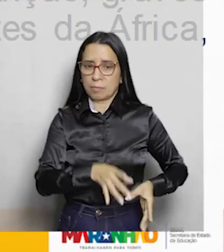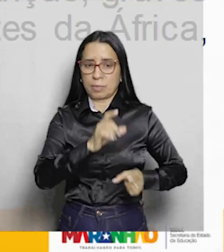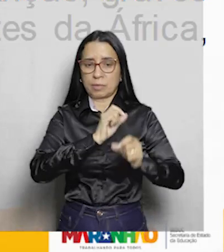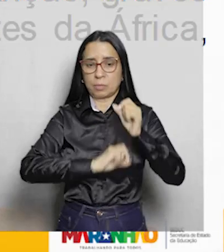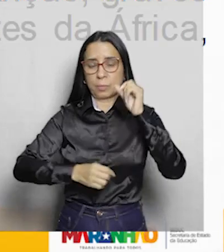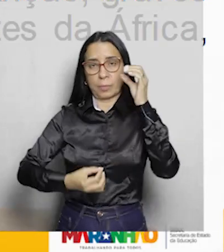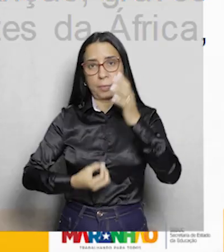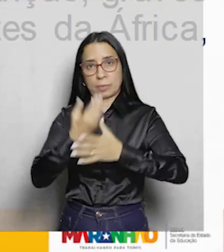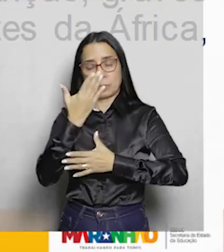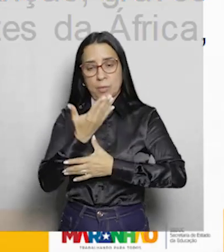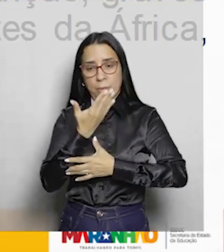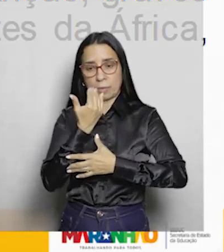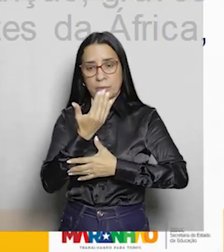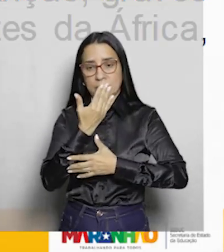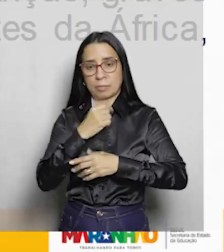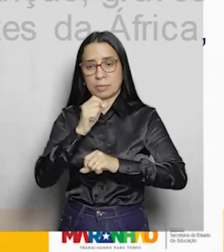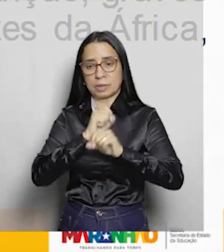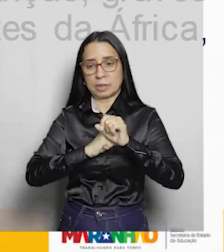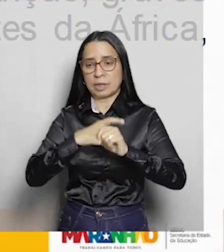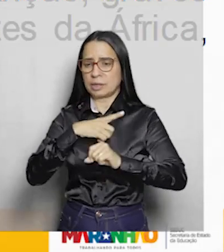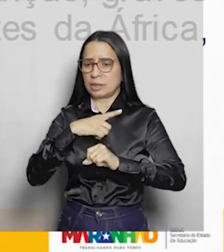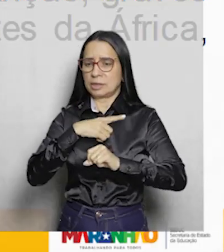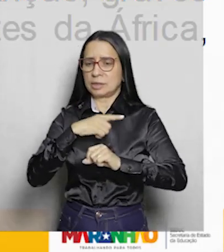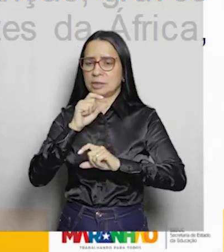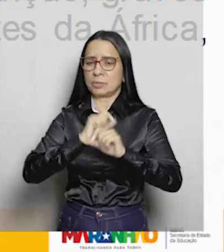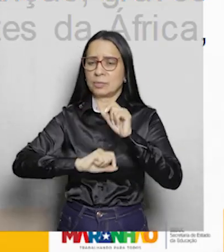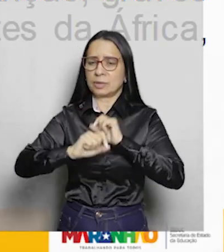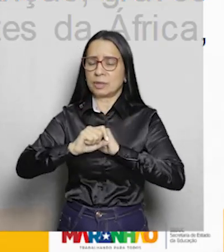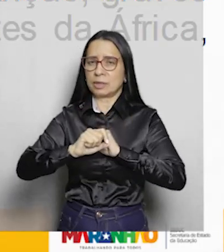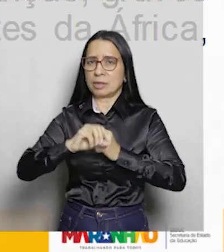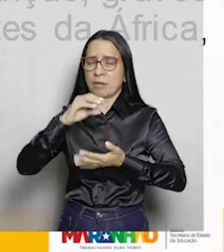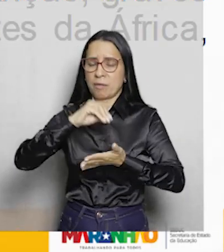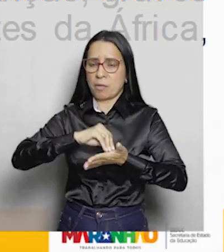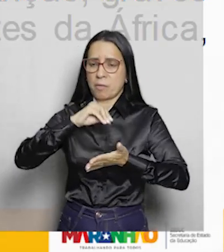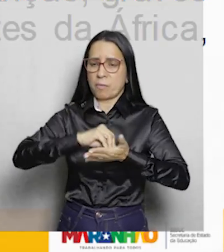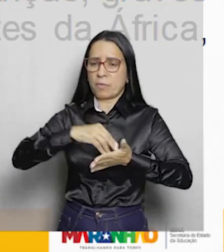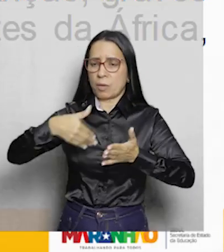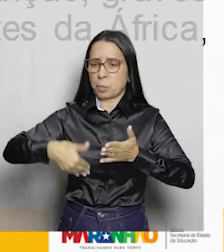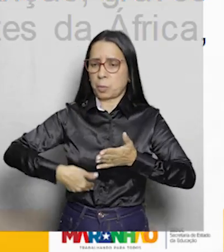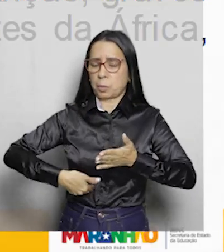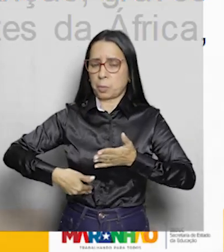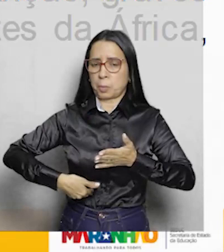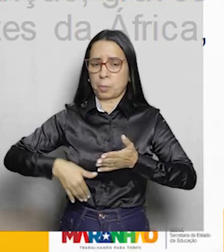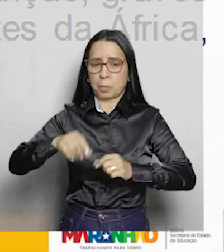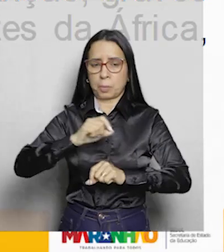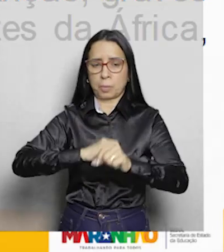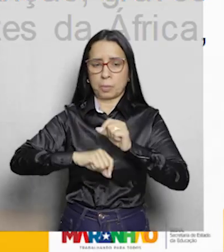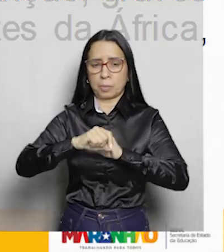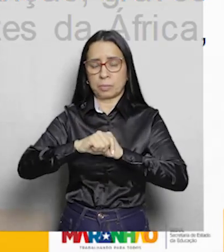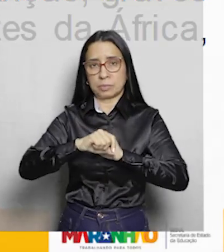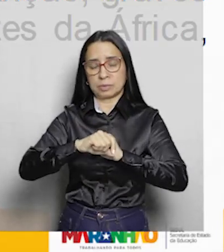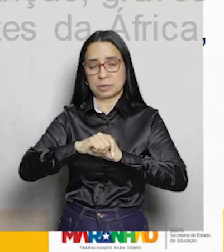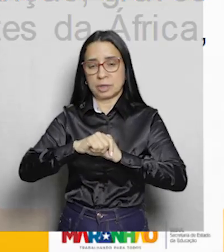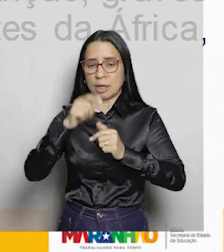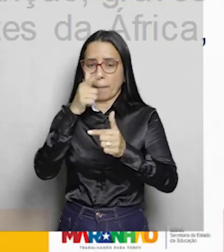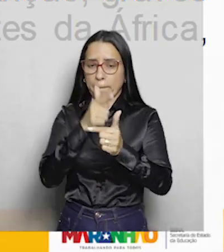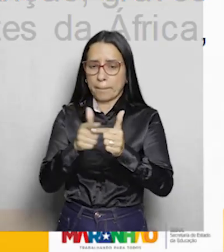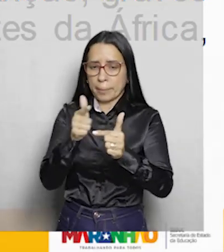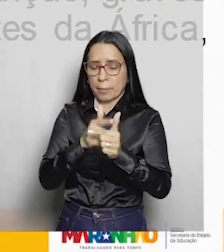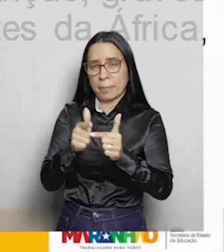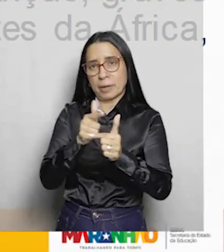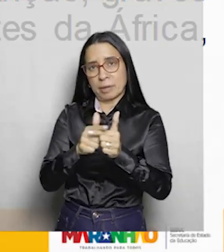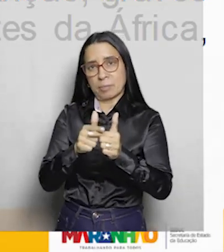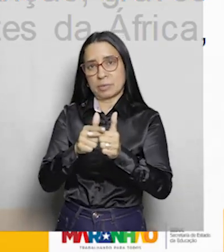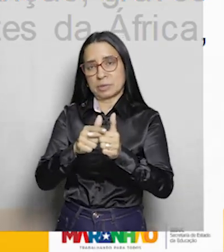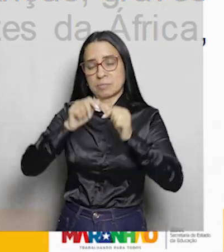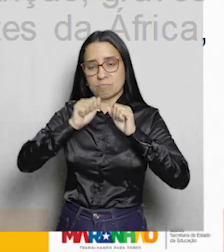abandono da produção alimentar, né, dessas comunidades nativas, provocaram muita desnutrição, grave